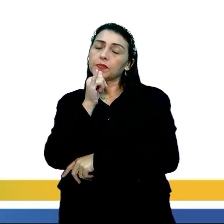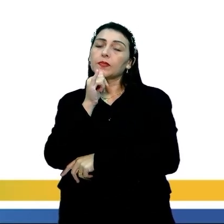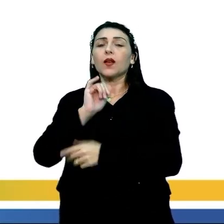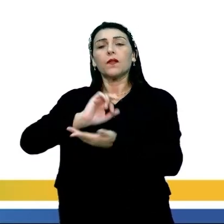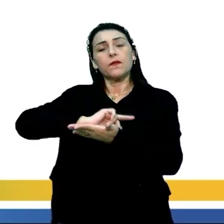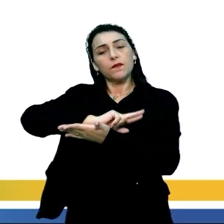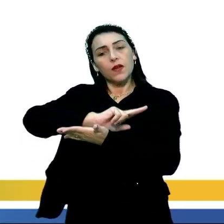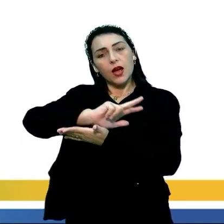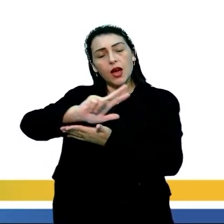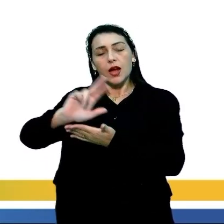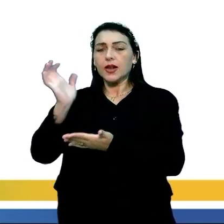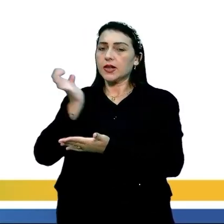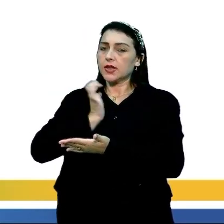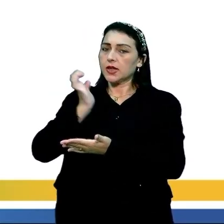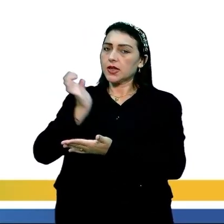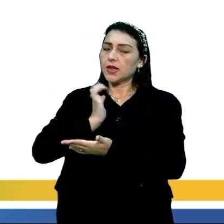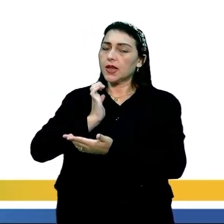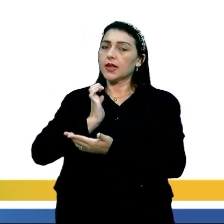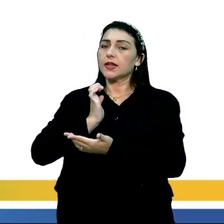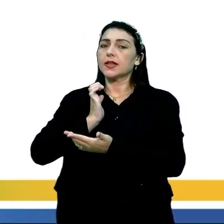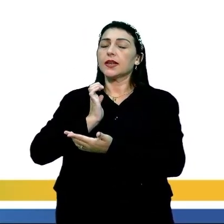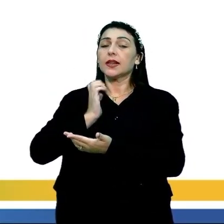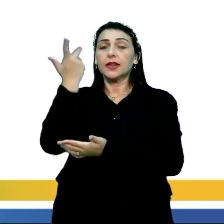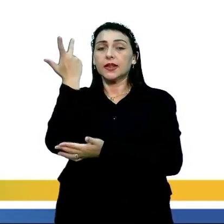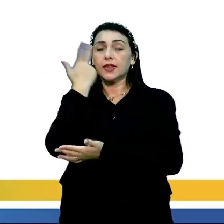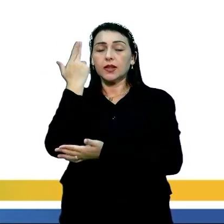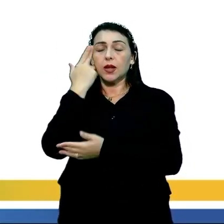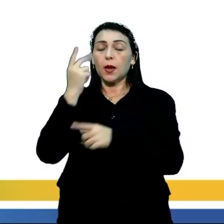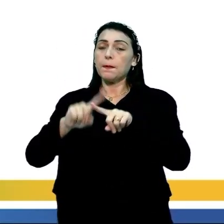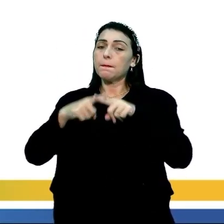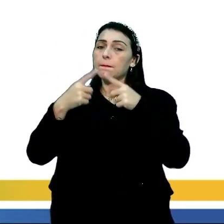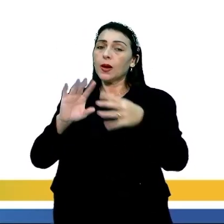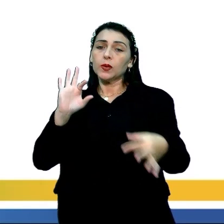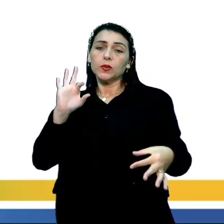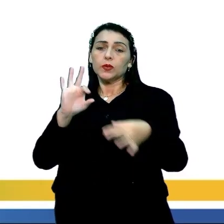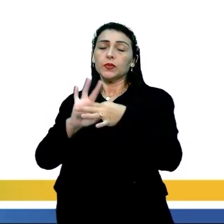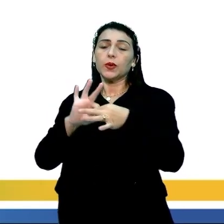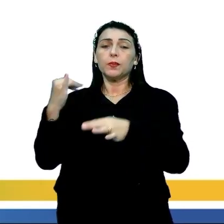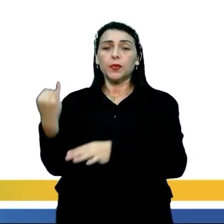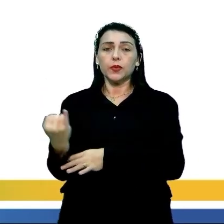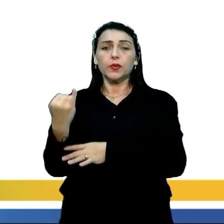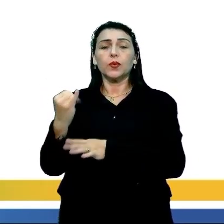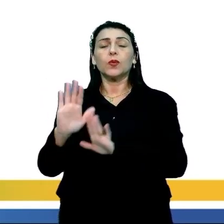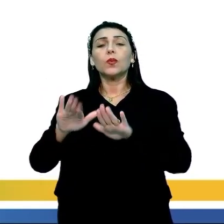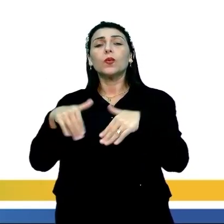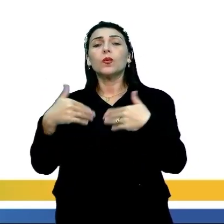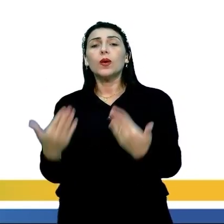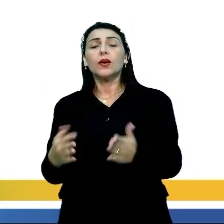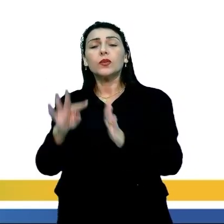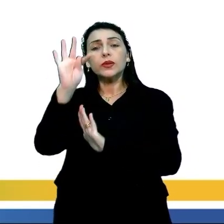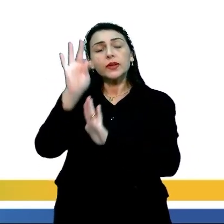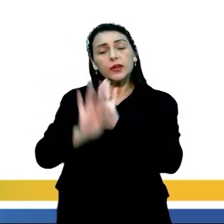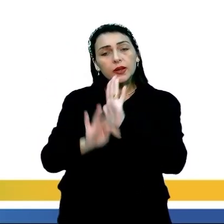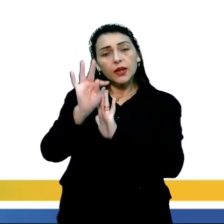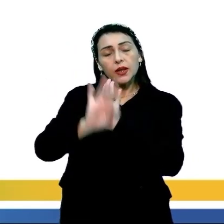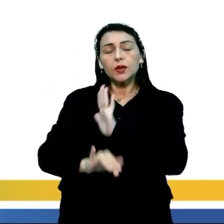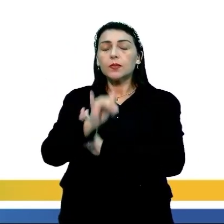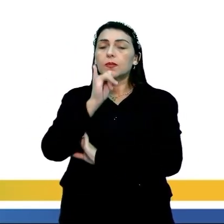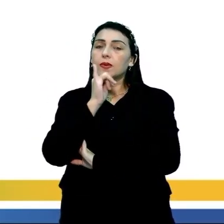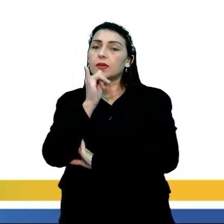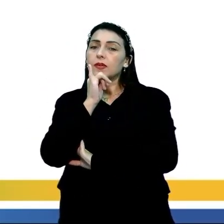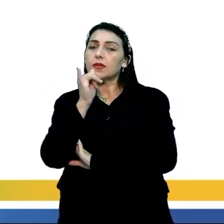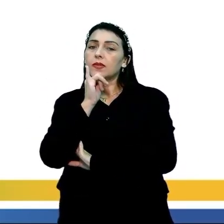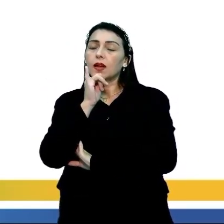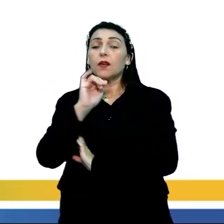com várias riquezas naturais. Mas o ponto-chave dessa questão é quando o texto cita, por exemplo,